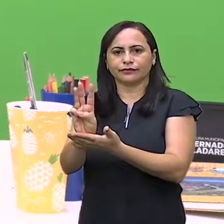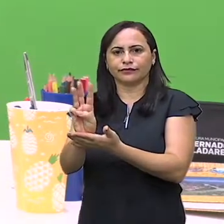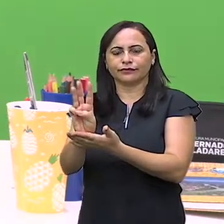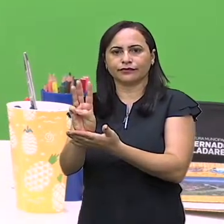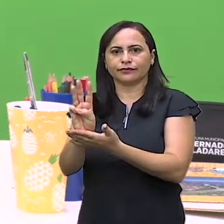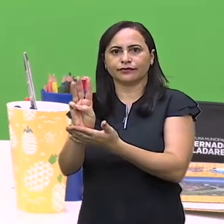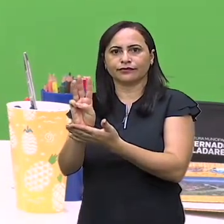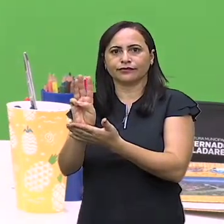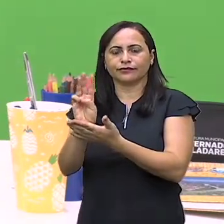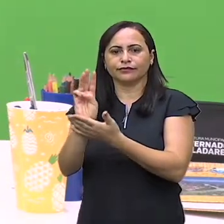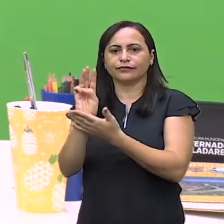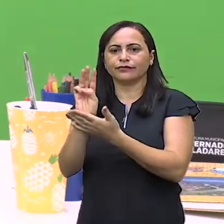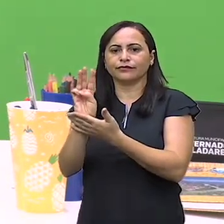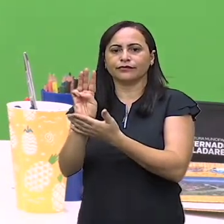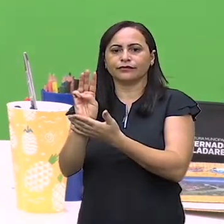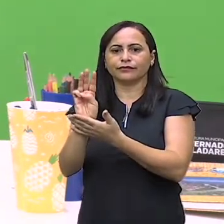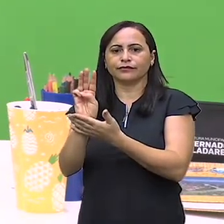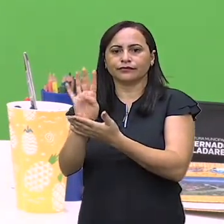Três.